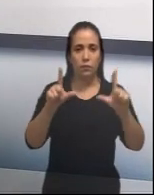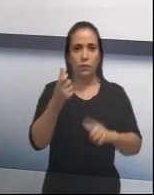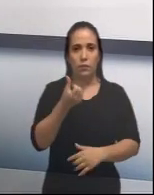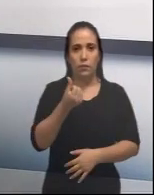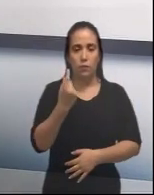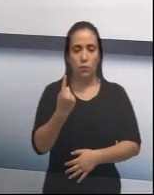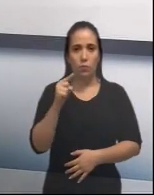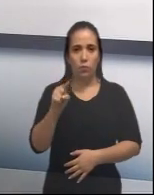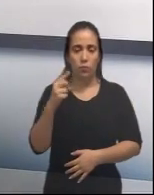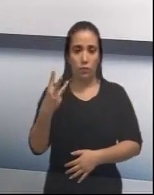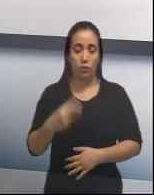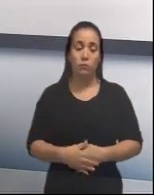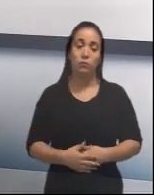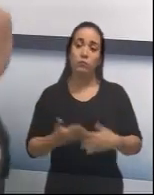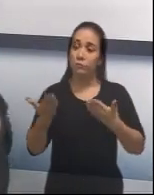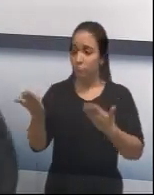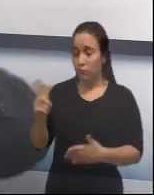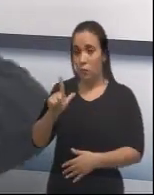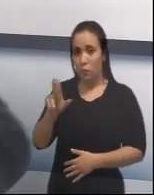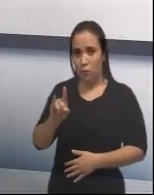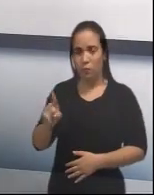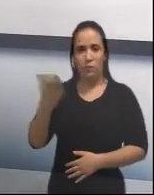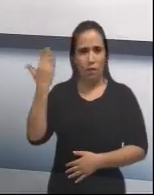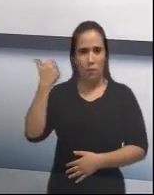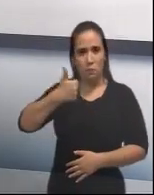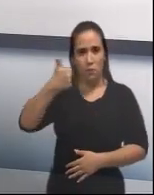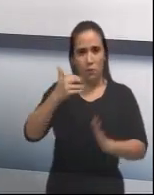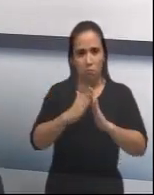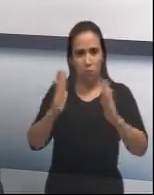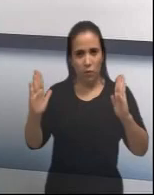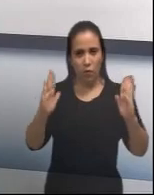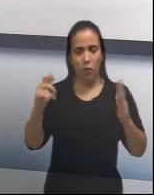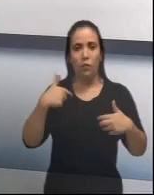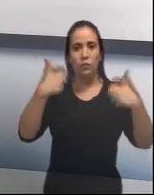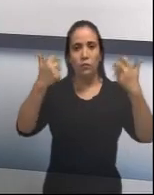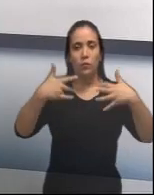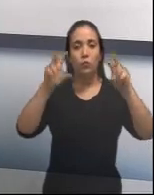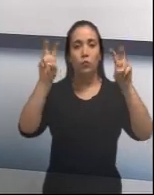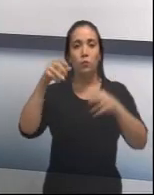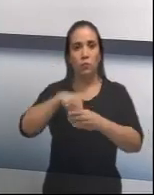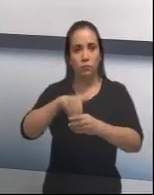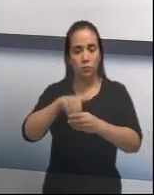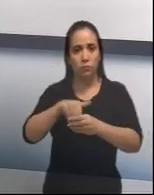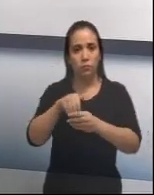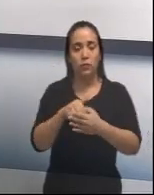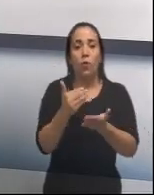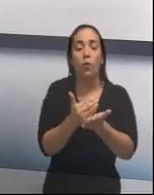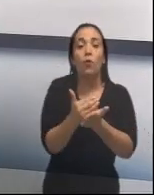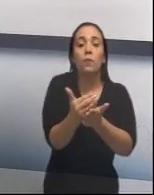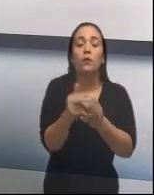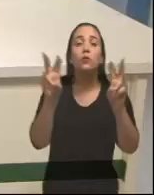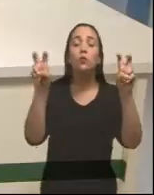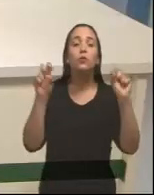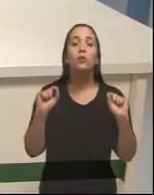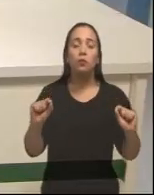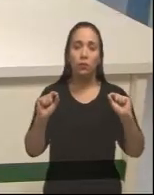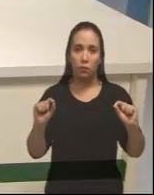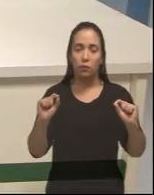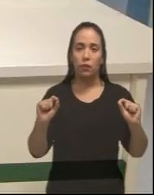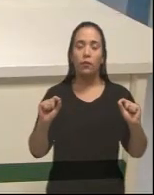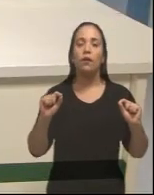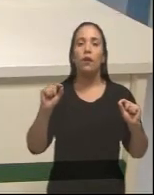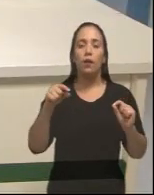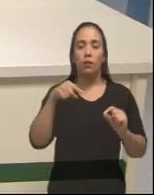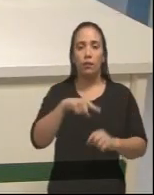canal 61.3. Luiz, no bloco passado, eu disse que ia falar de eleição e eu vou começar logo aqui com